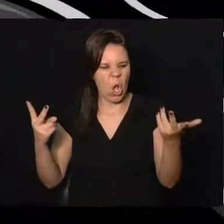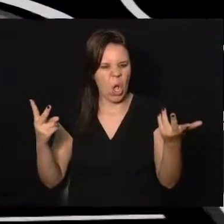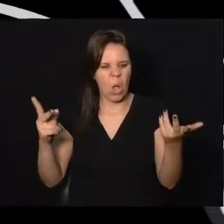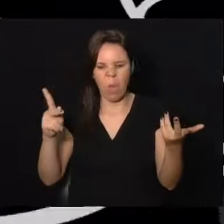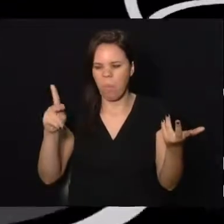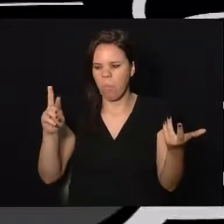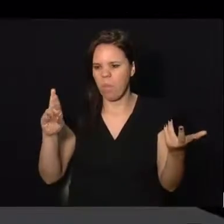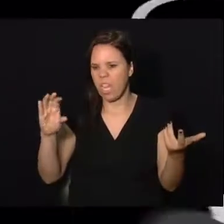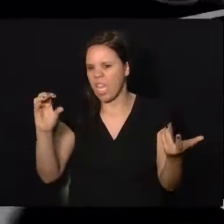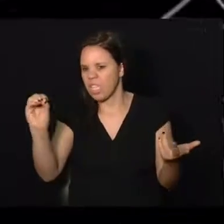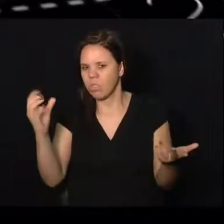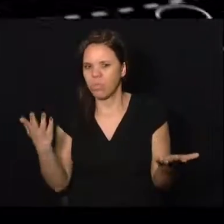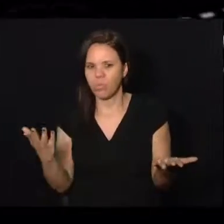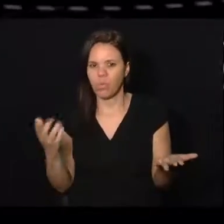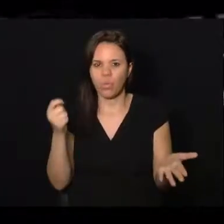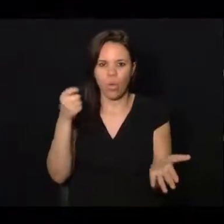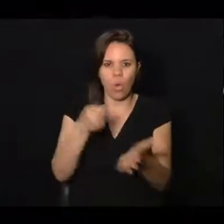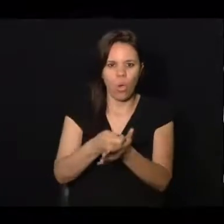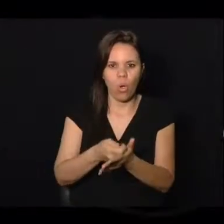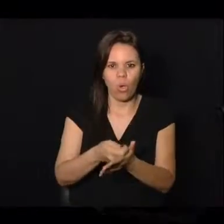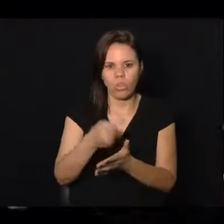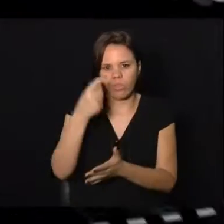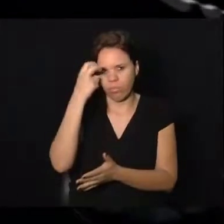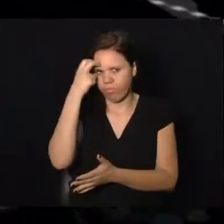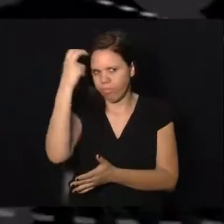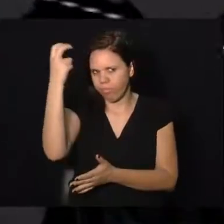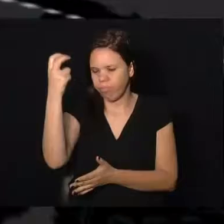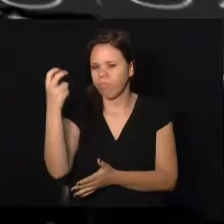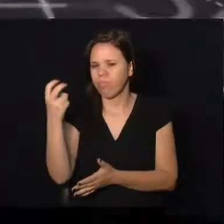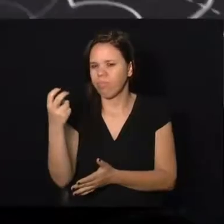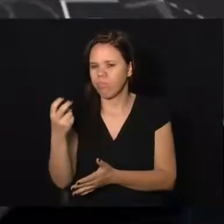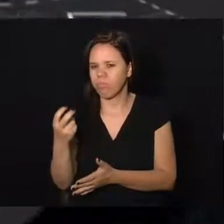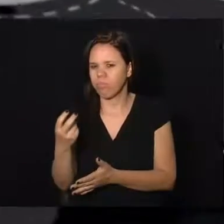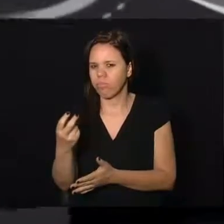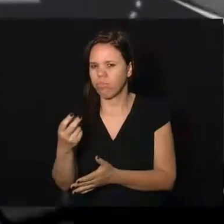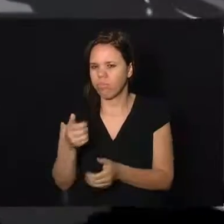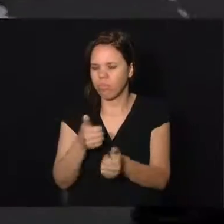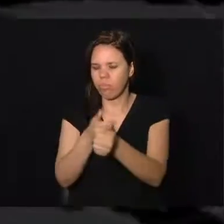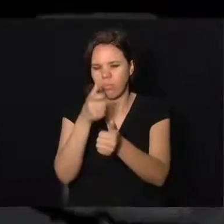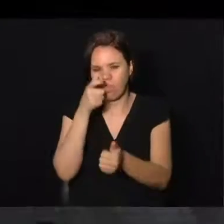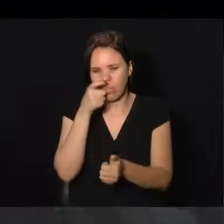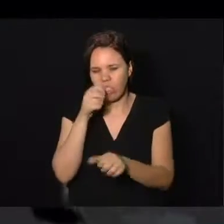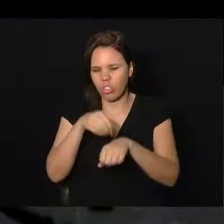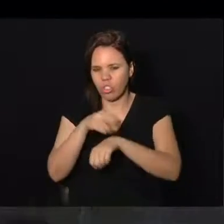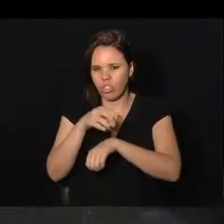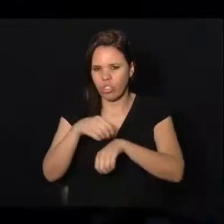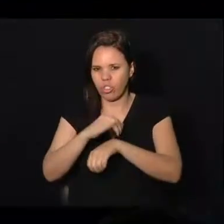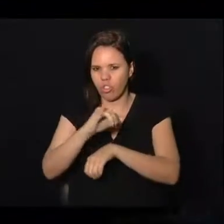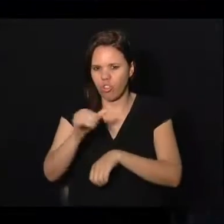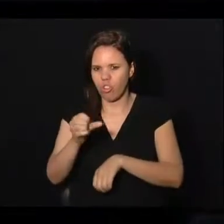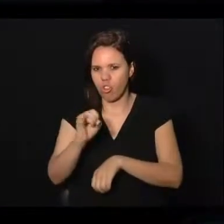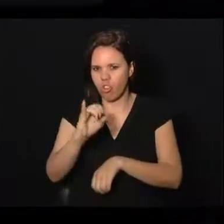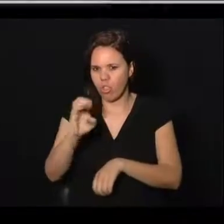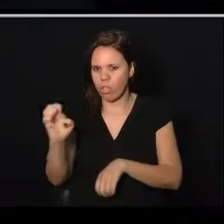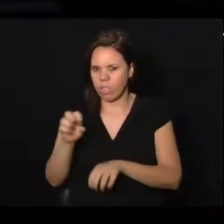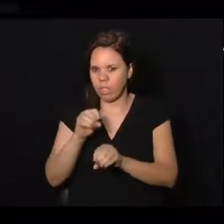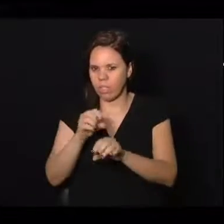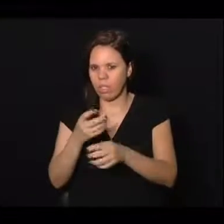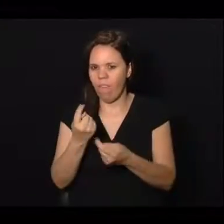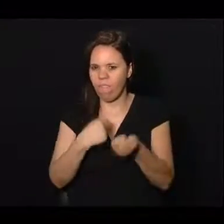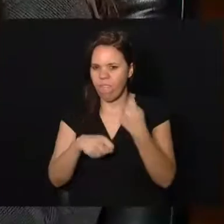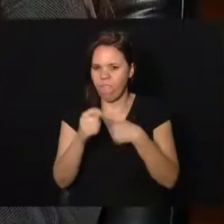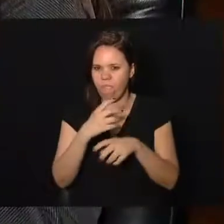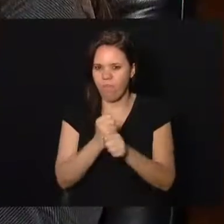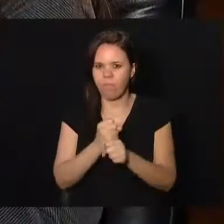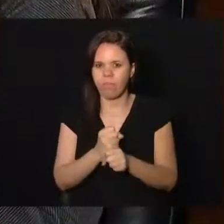existe uma maneira de comprar de forma inteligente. Então se liga aí nas dicas da Joyce, que é educadora